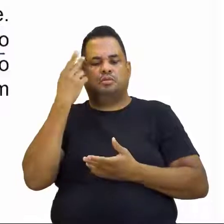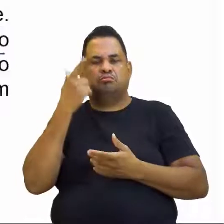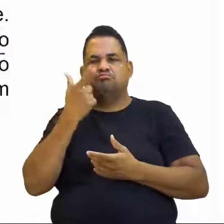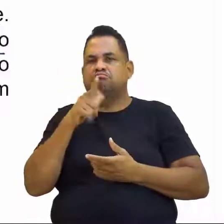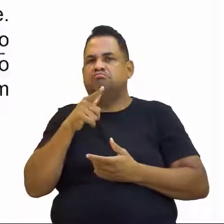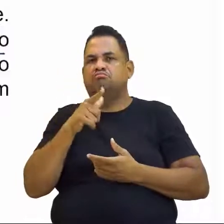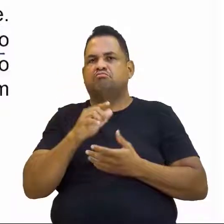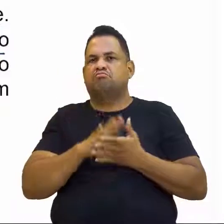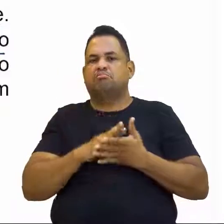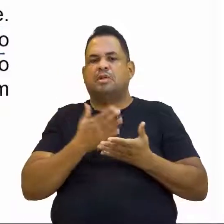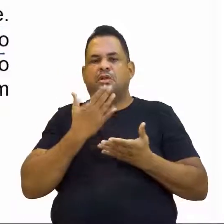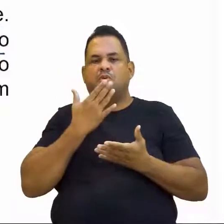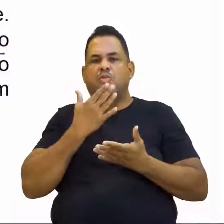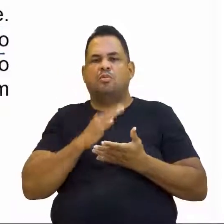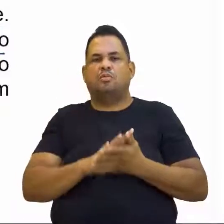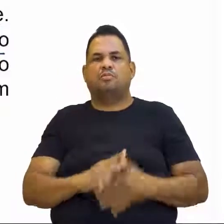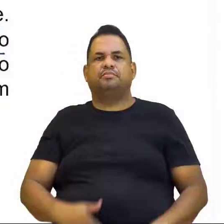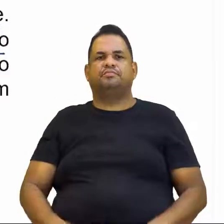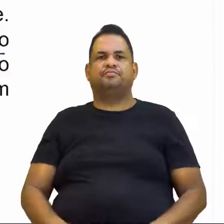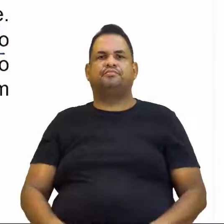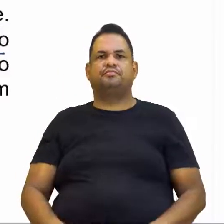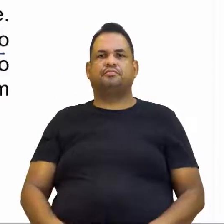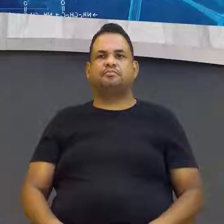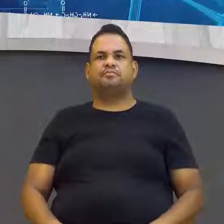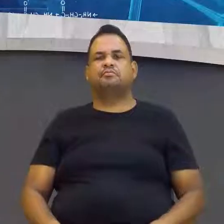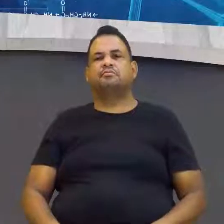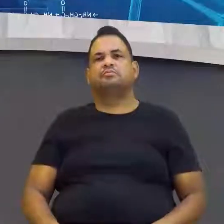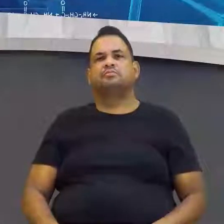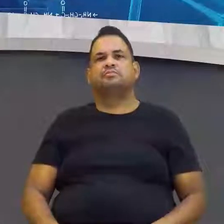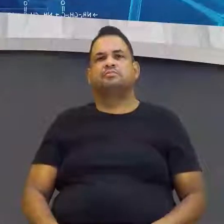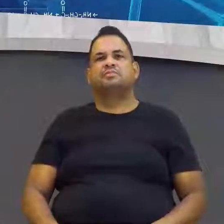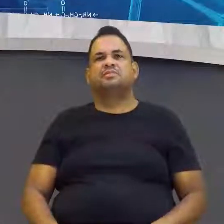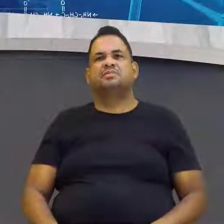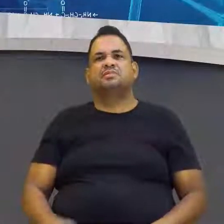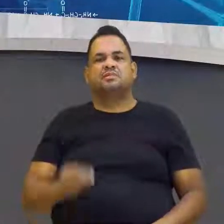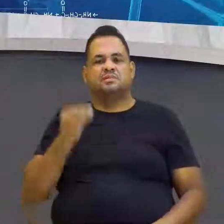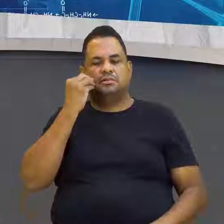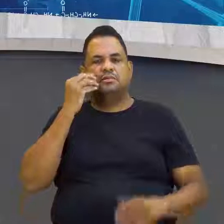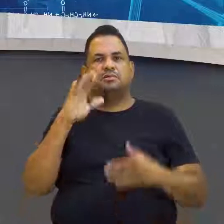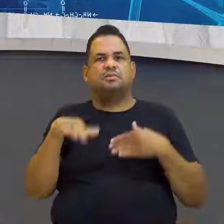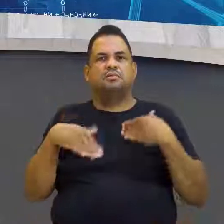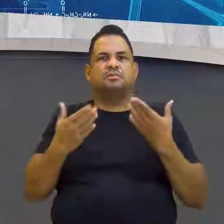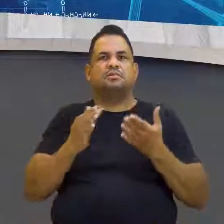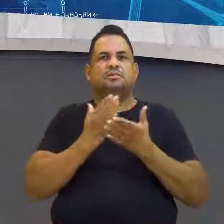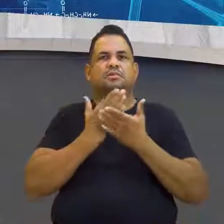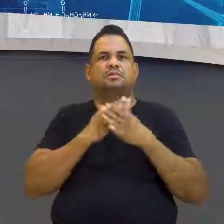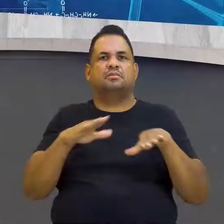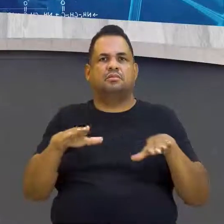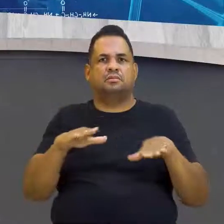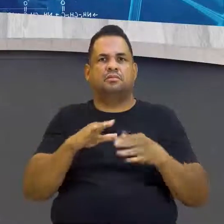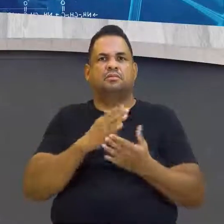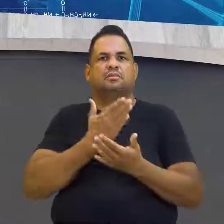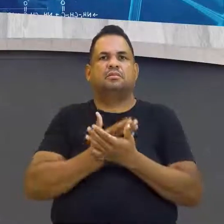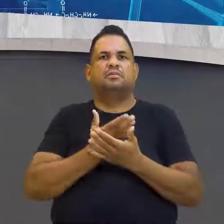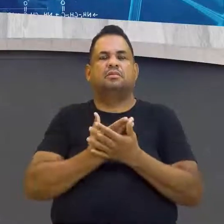nenhum vestígio. Olha que legal esse experimento, né, gente? E assim a gente vai encerrando mais uma aula